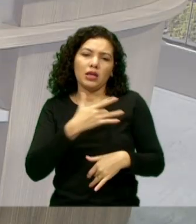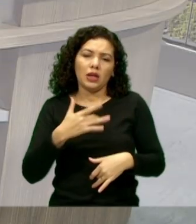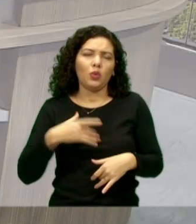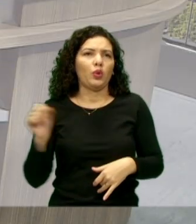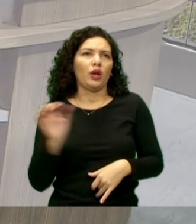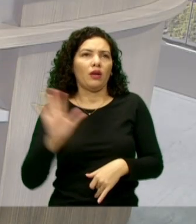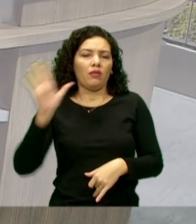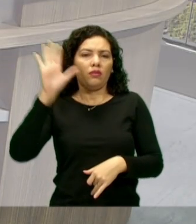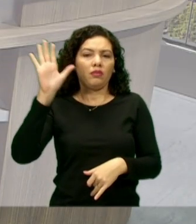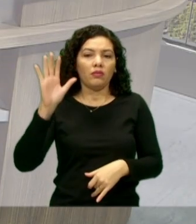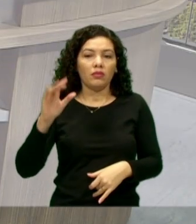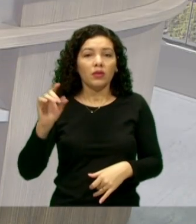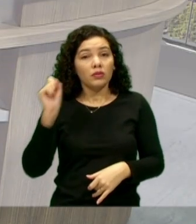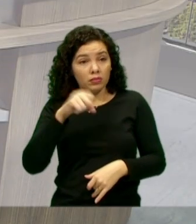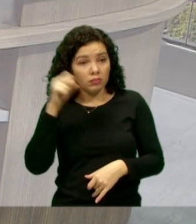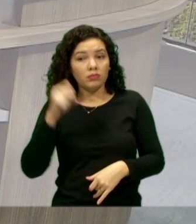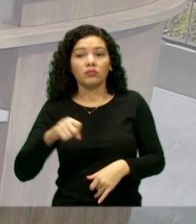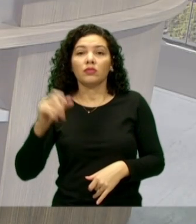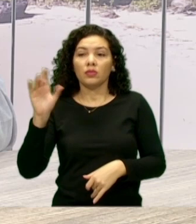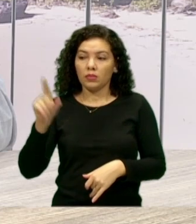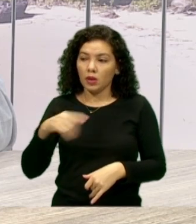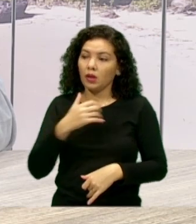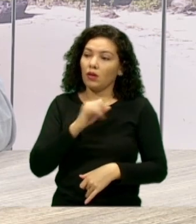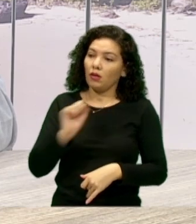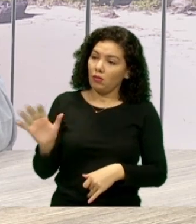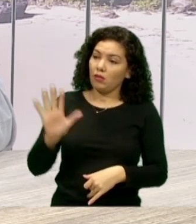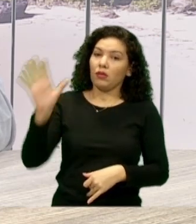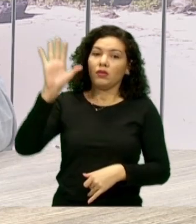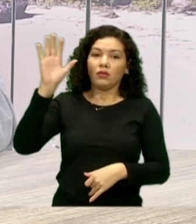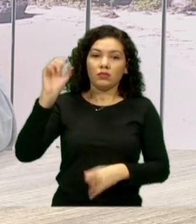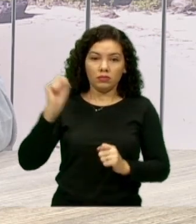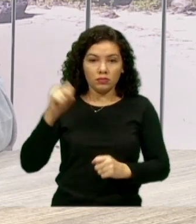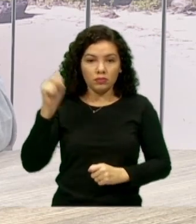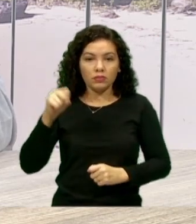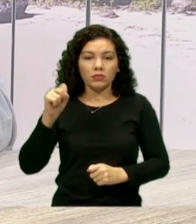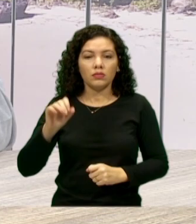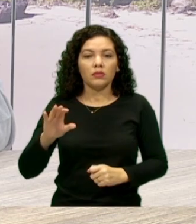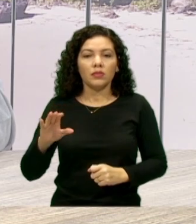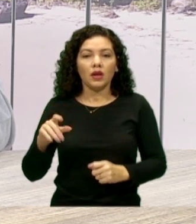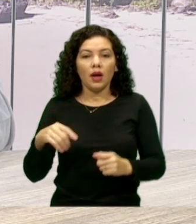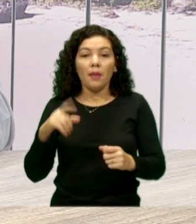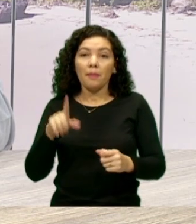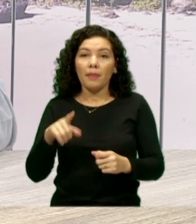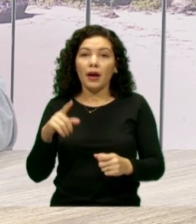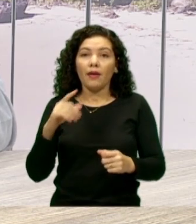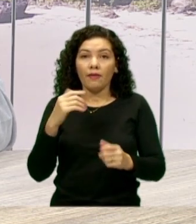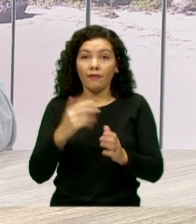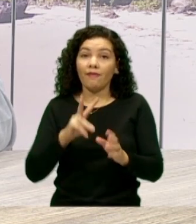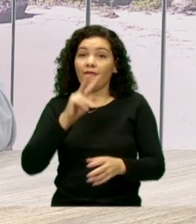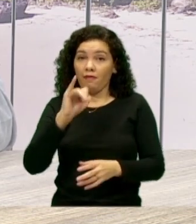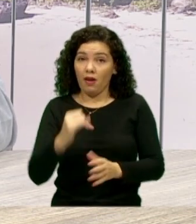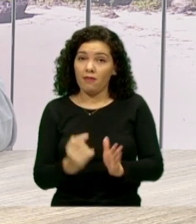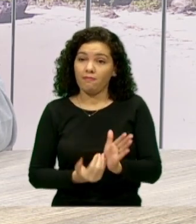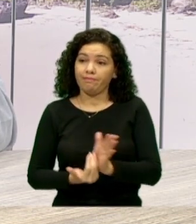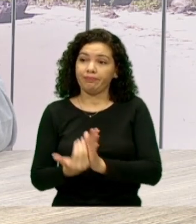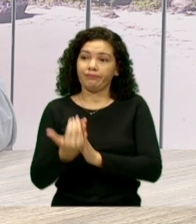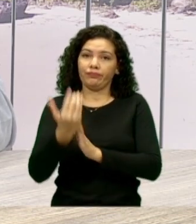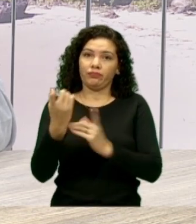cara. Ela é cara, sim, ela é muito cara, a tendência é ficar mais cara